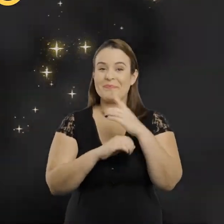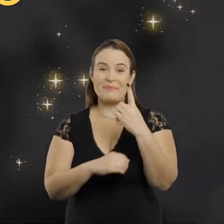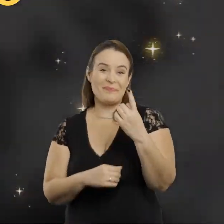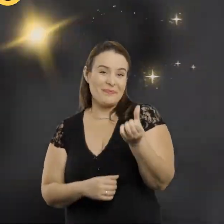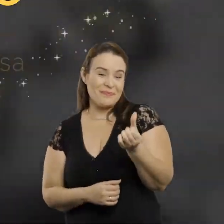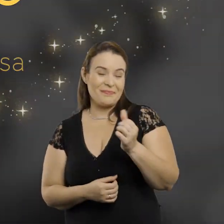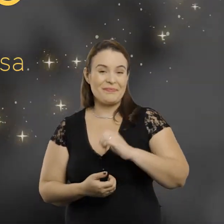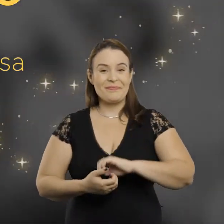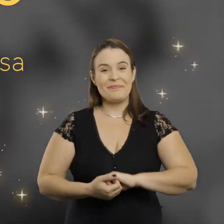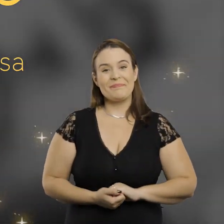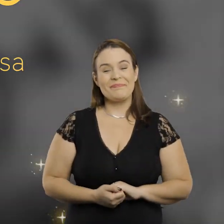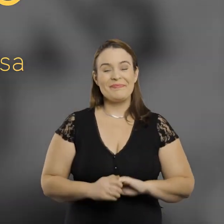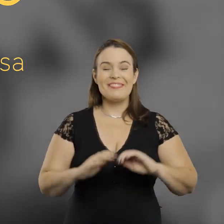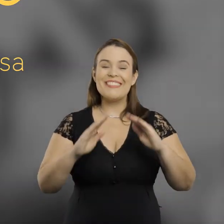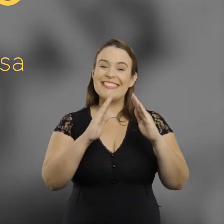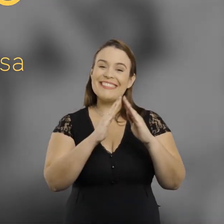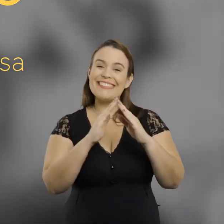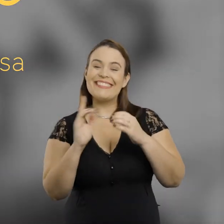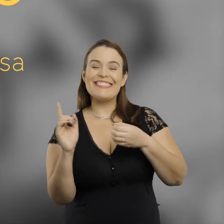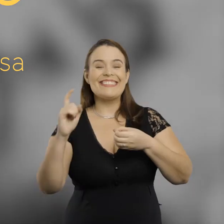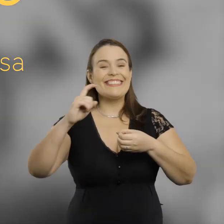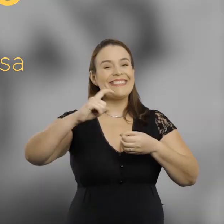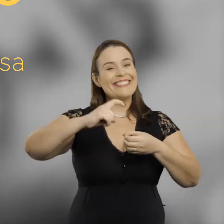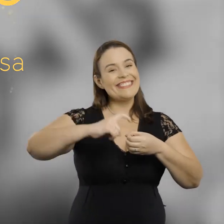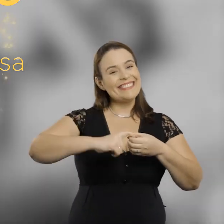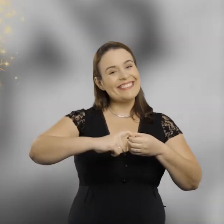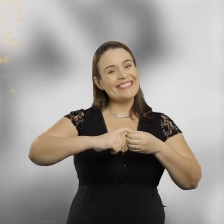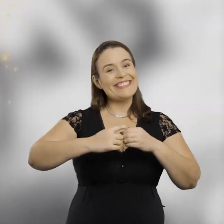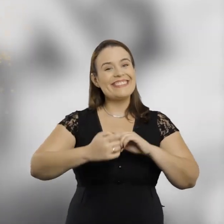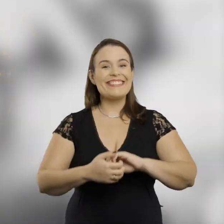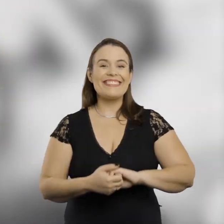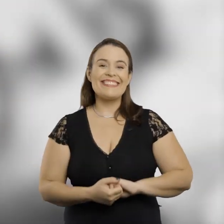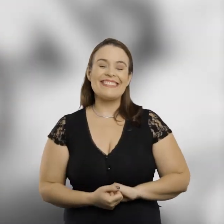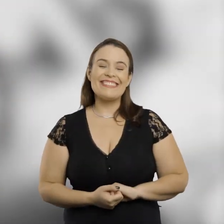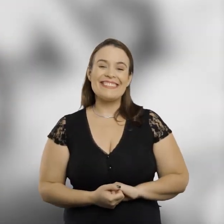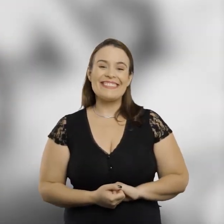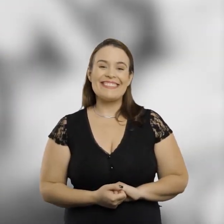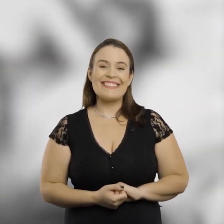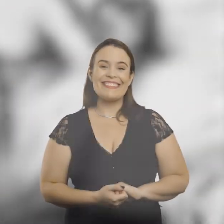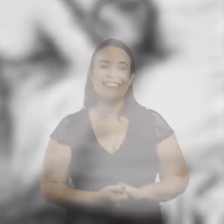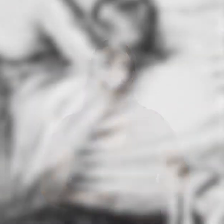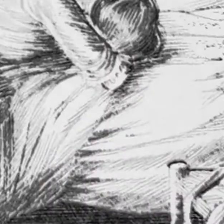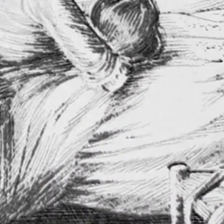Capítulo 16. A volta para casa.